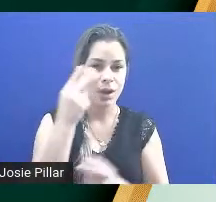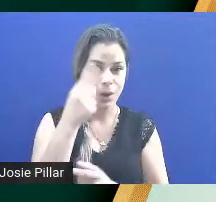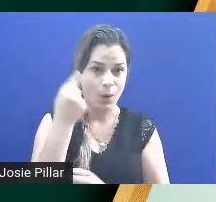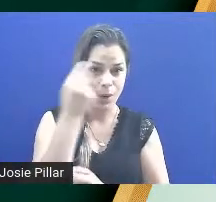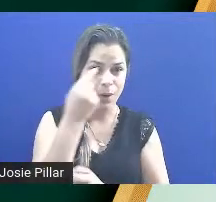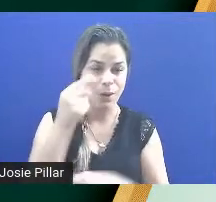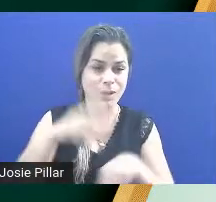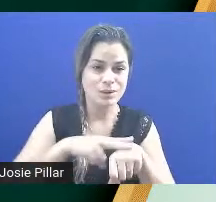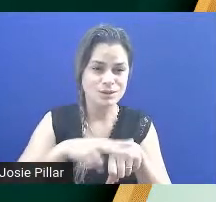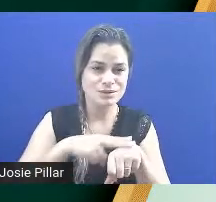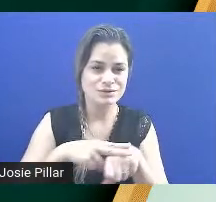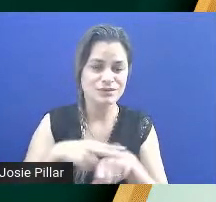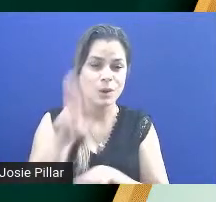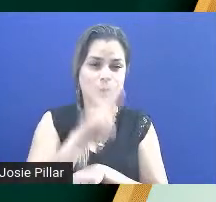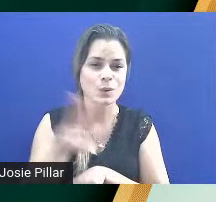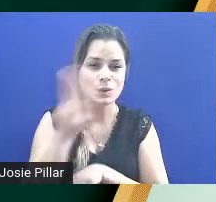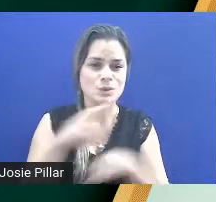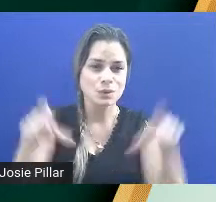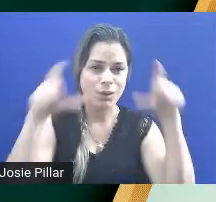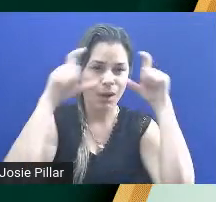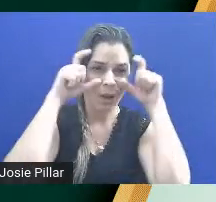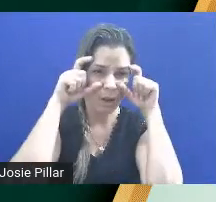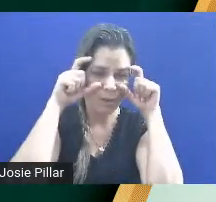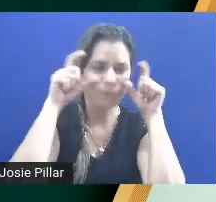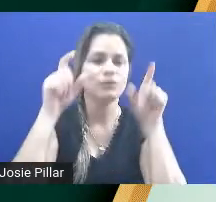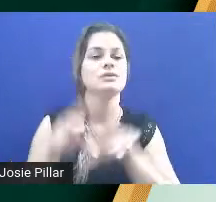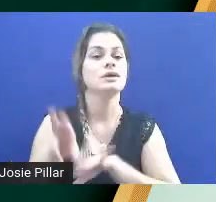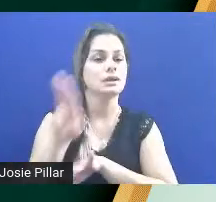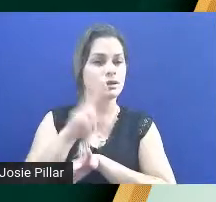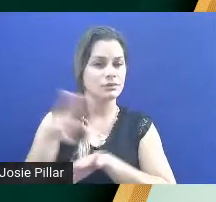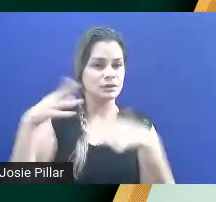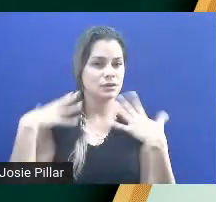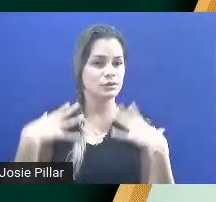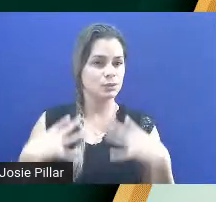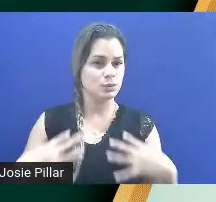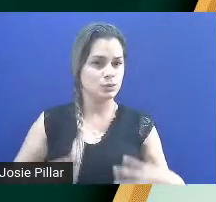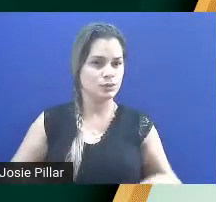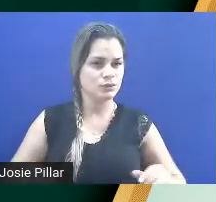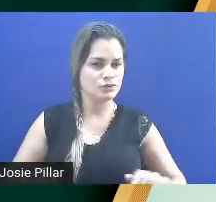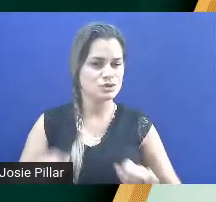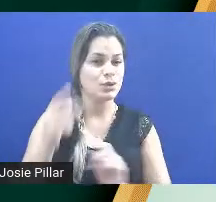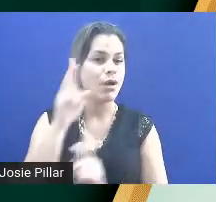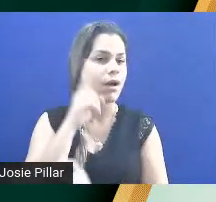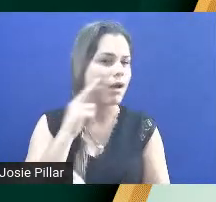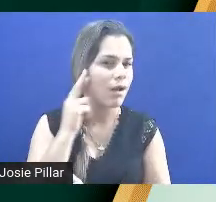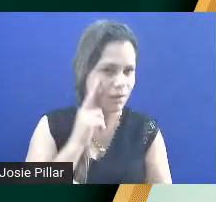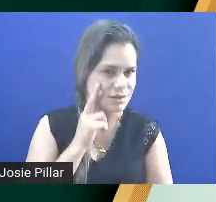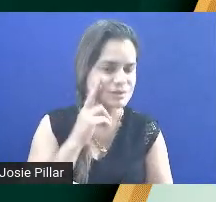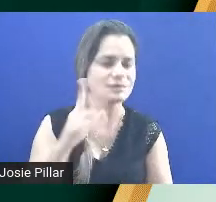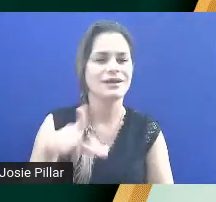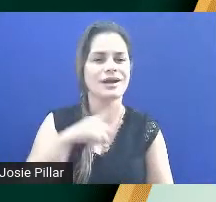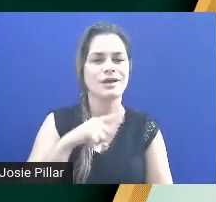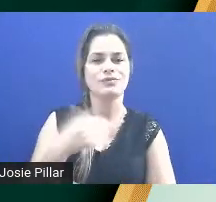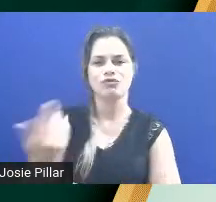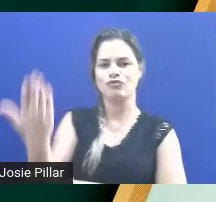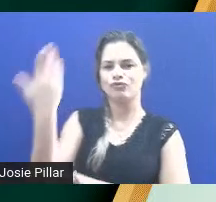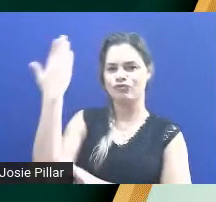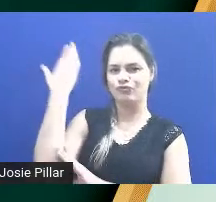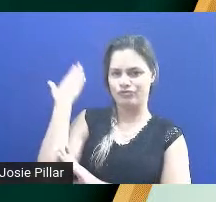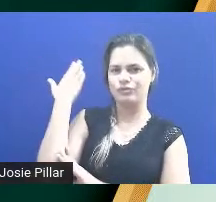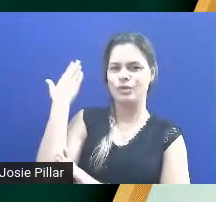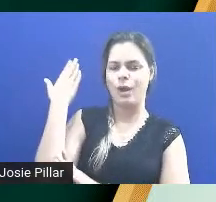armação transparente e estou vestindo um vestido de cor rosa. Ao fundo, tem uma parede